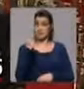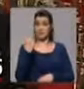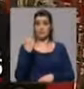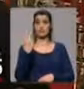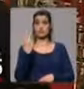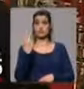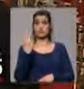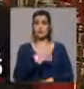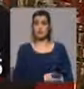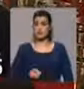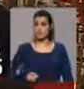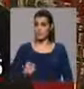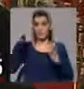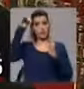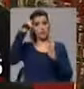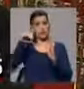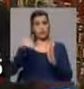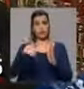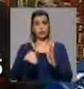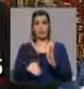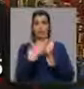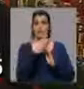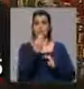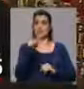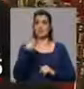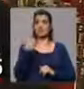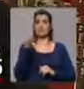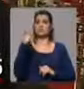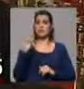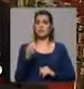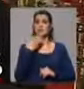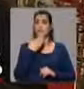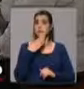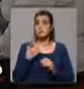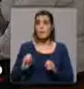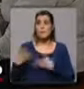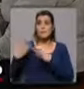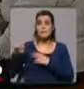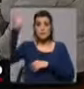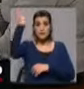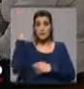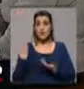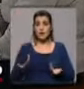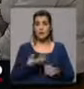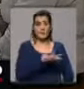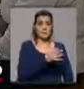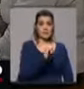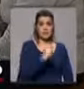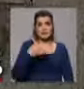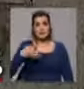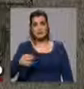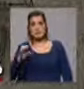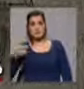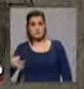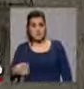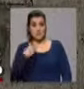do desemprego. O desemprego no final do ano é de 13,5%, bastante abaixo daquele que era no início do ano. PS e PCP dizem que estes